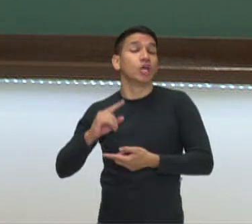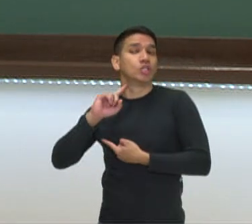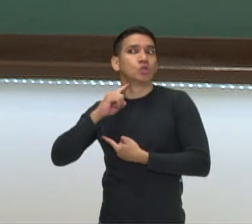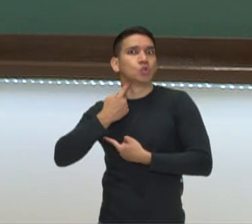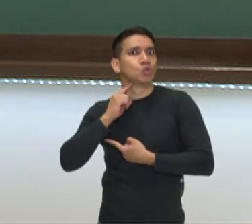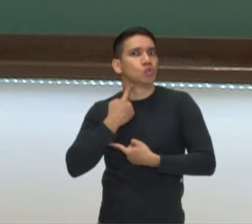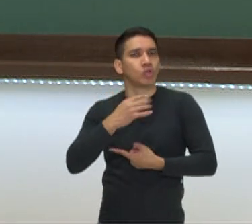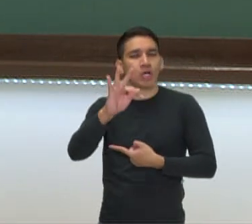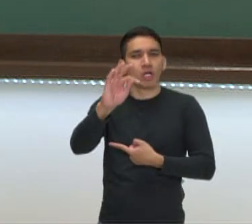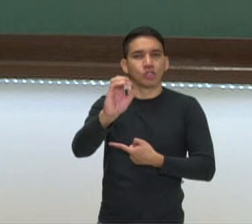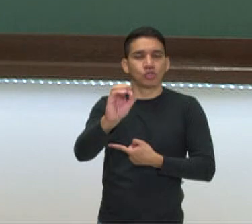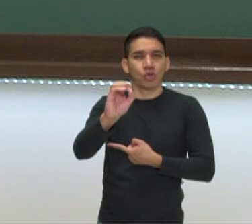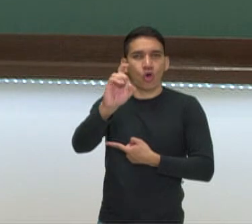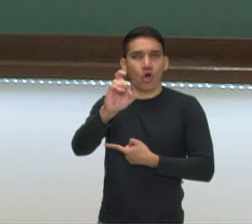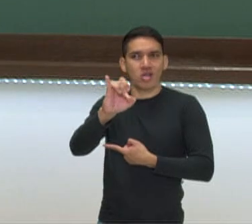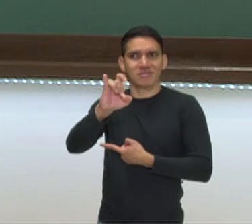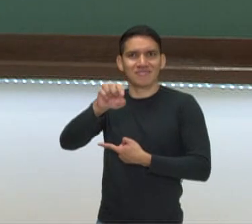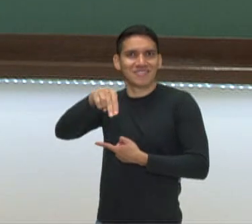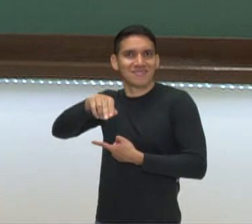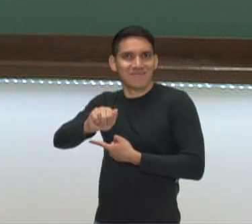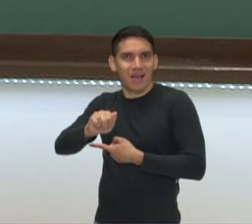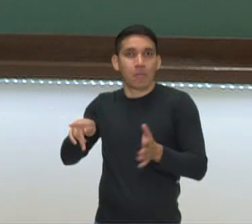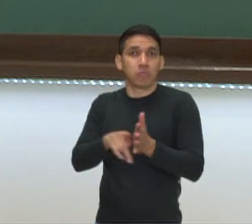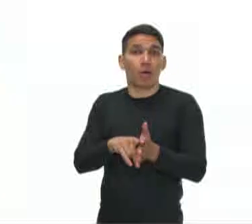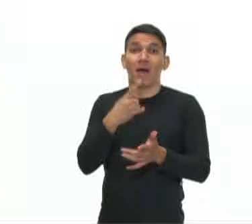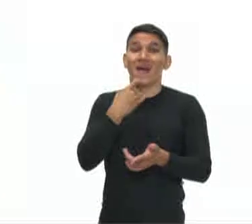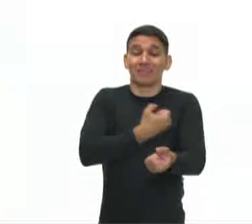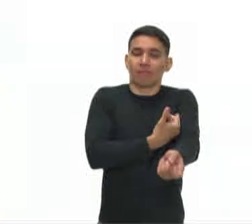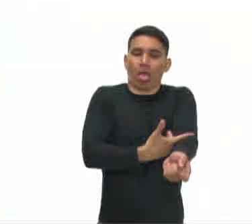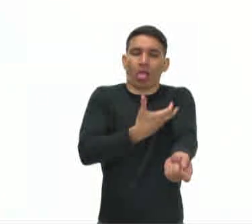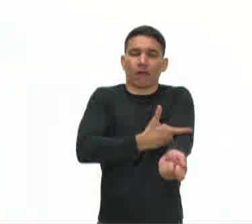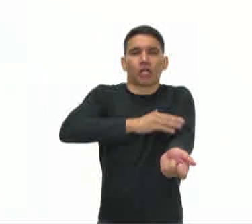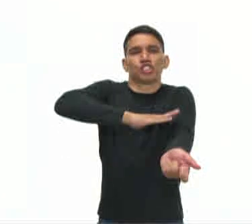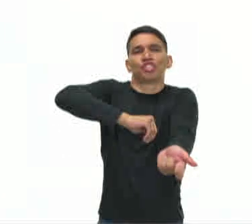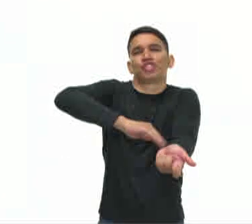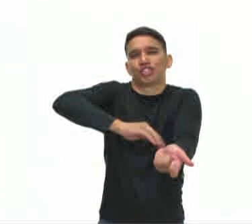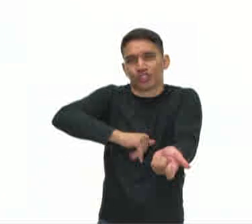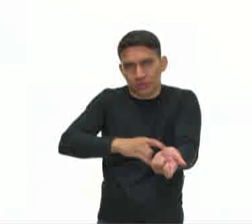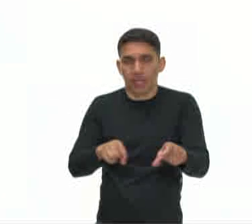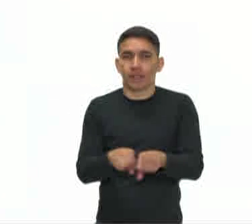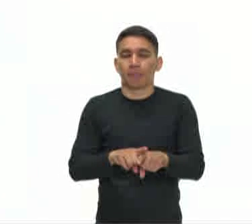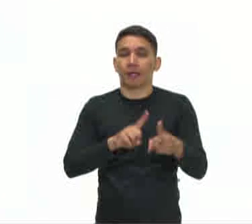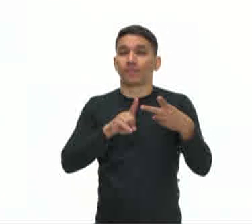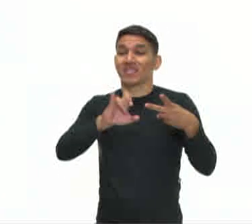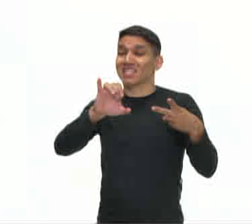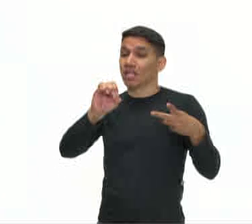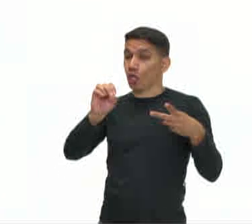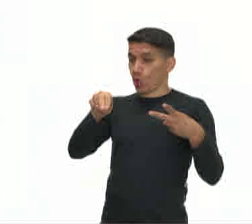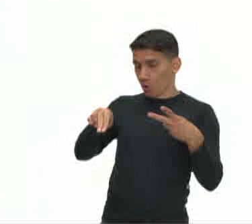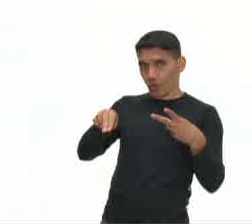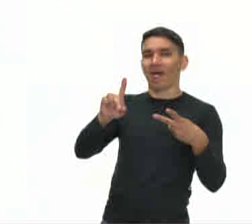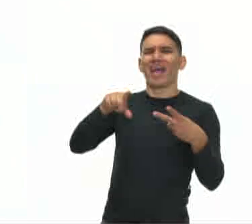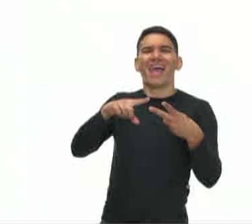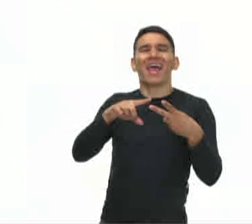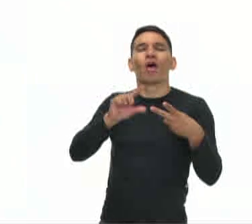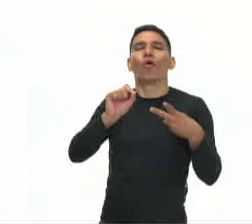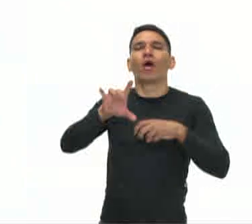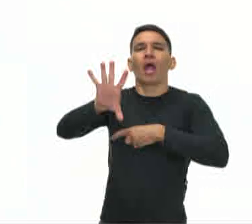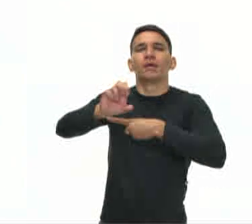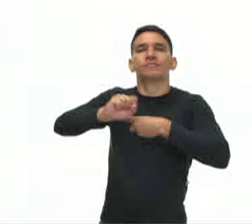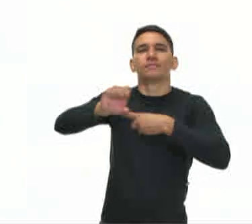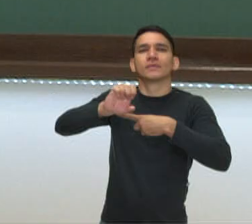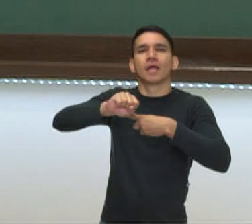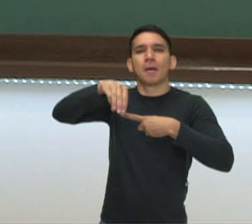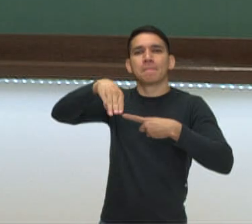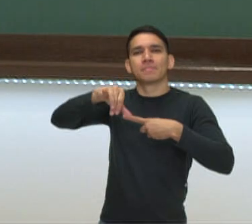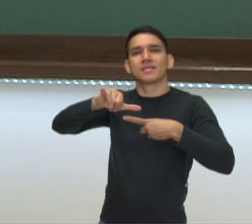são tóxicos do nosso sangue, retirar o excesso de íons, que são sais principalmente, minerais